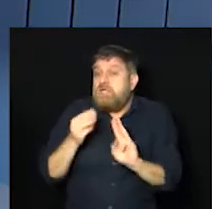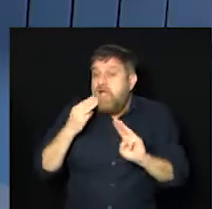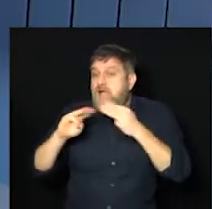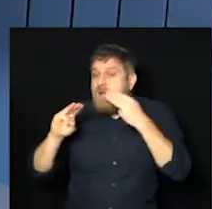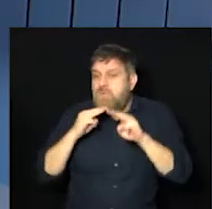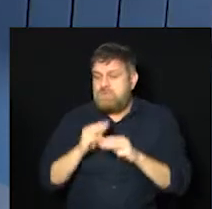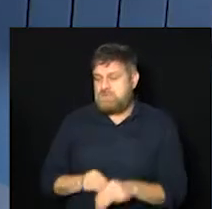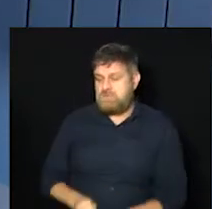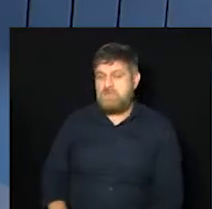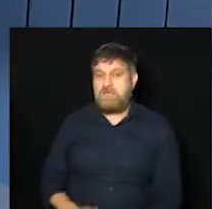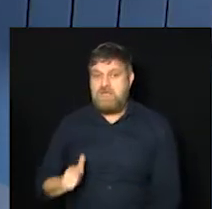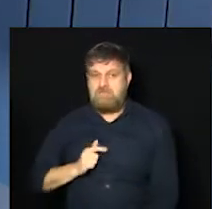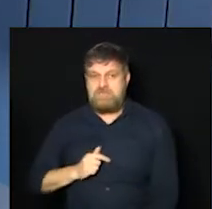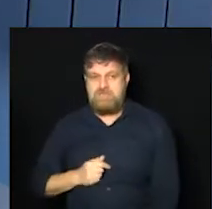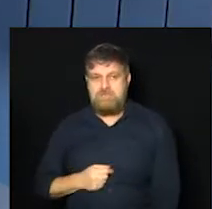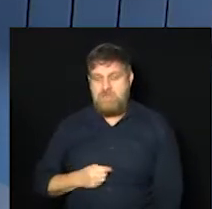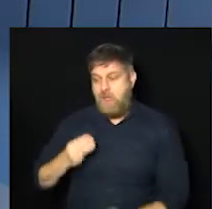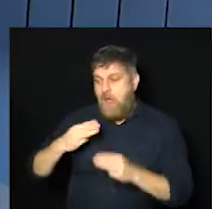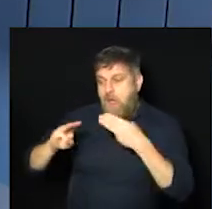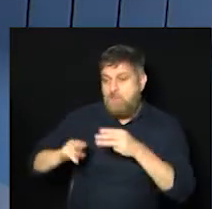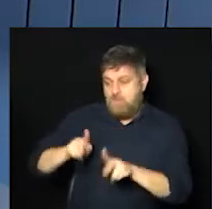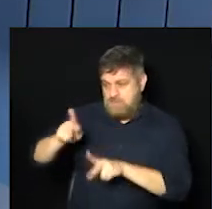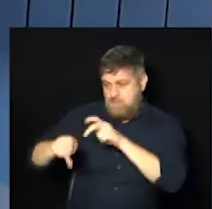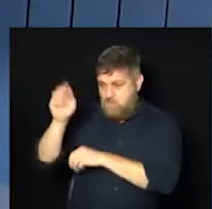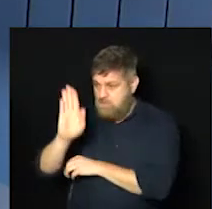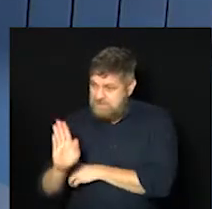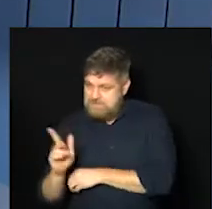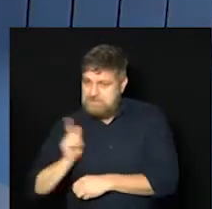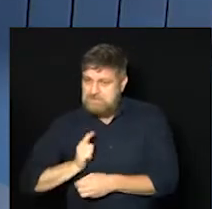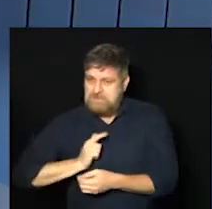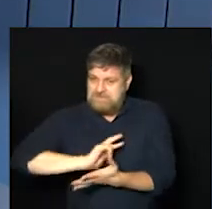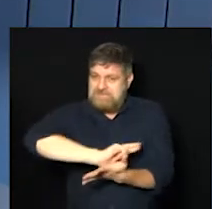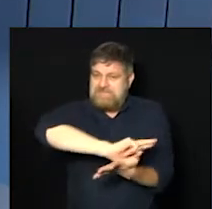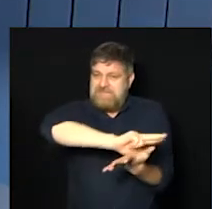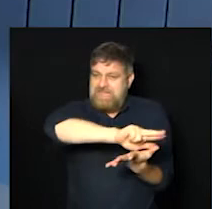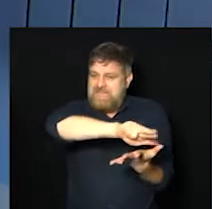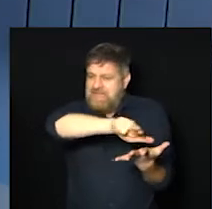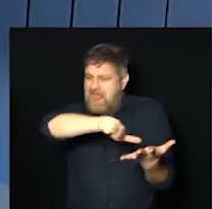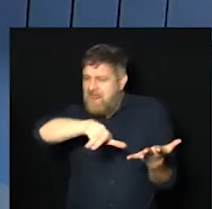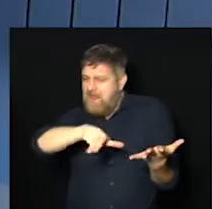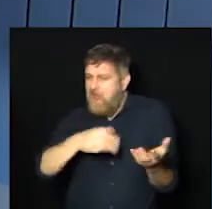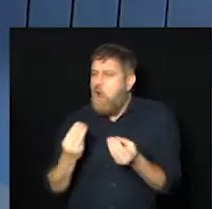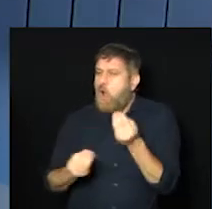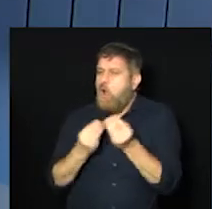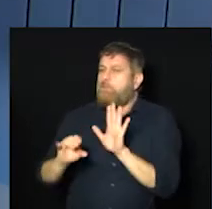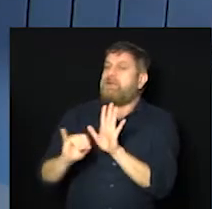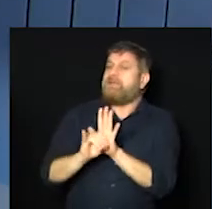MPB ou você faz uma variação aí ao longo dos estilos que nós temos?